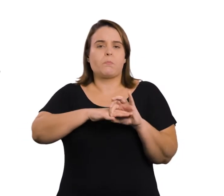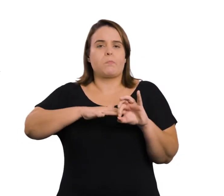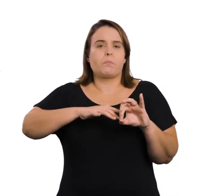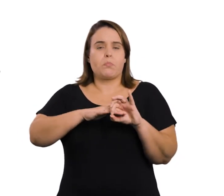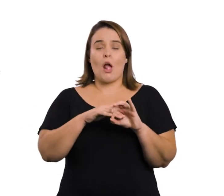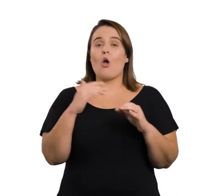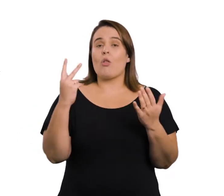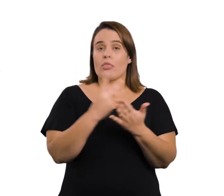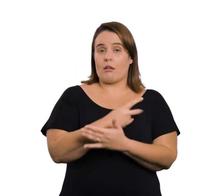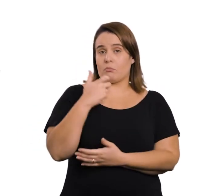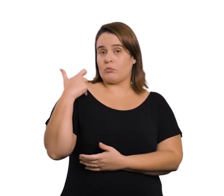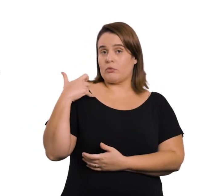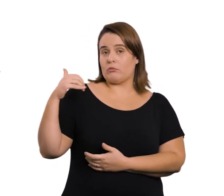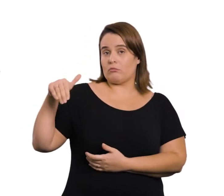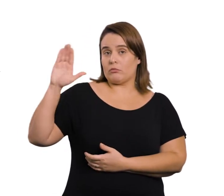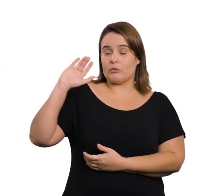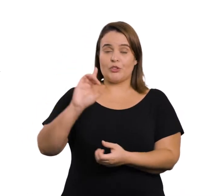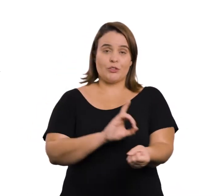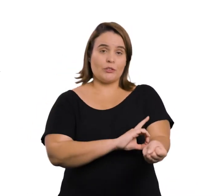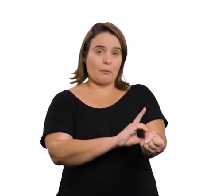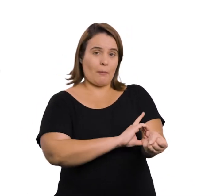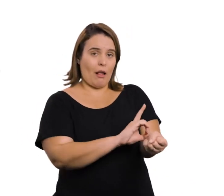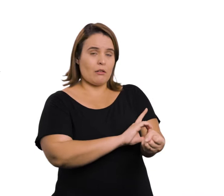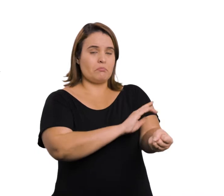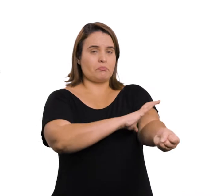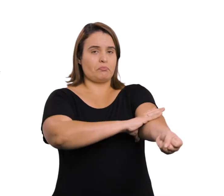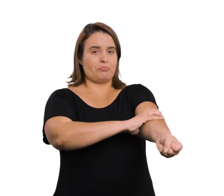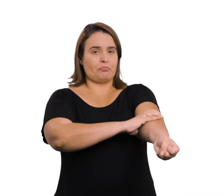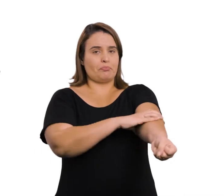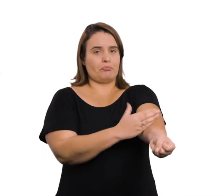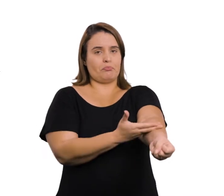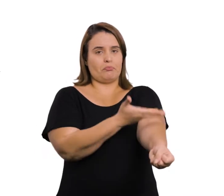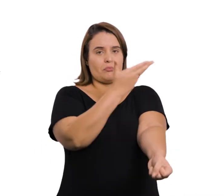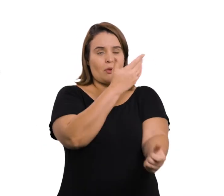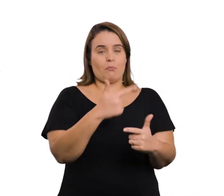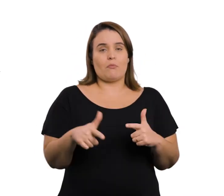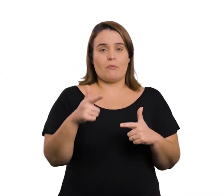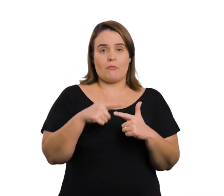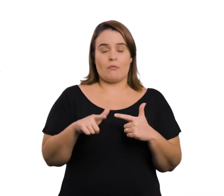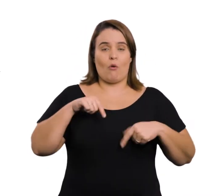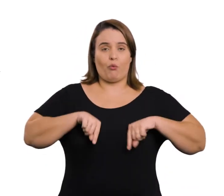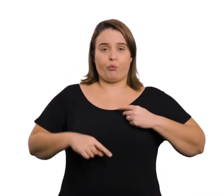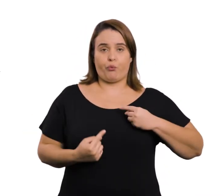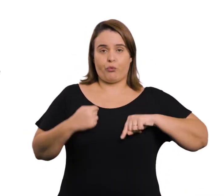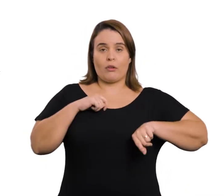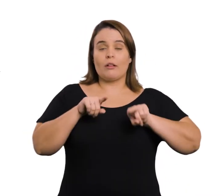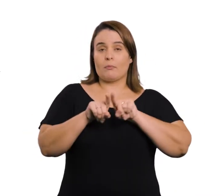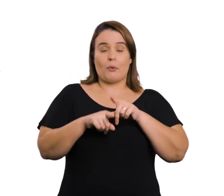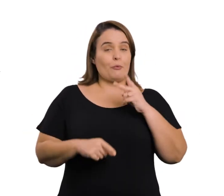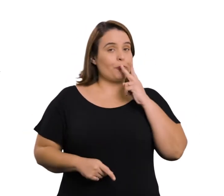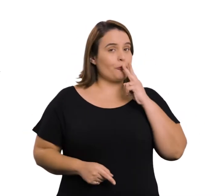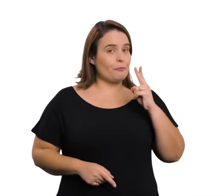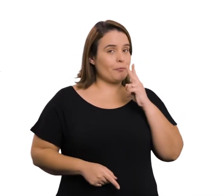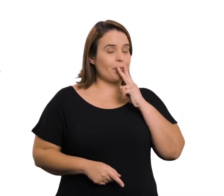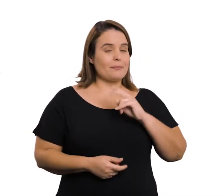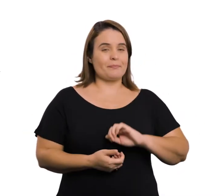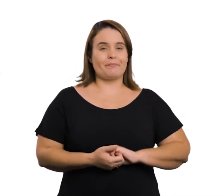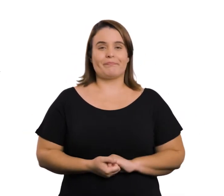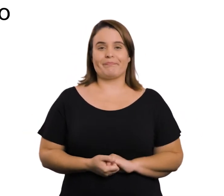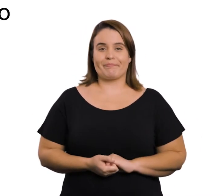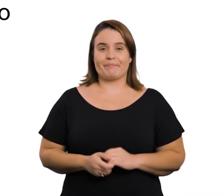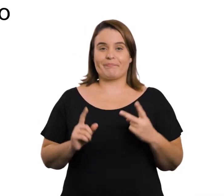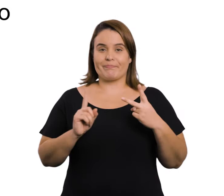mais velhas, com diabetes, colesterol elevado, hipertensão arterial, problemas vasculares e